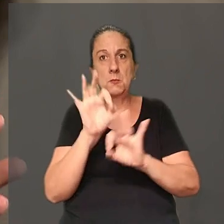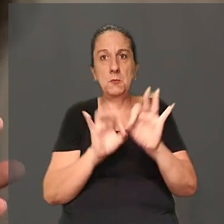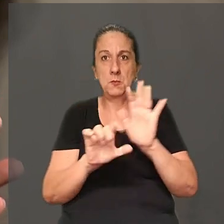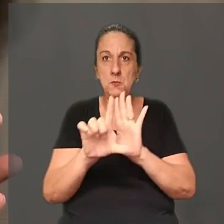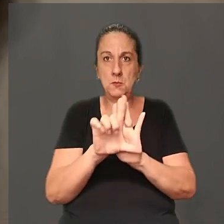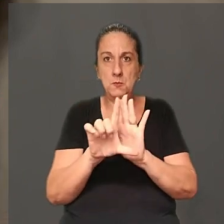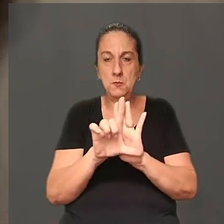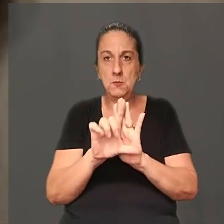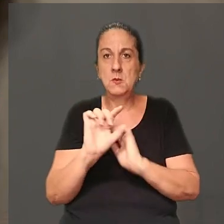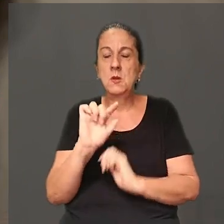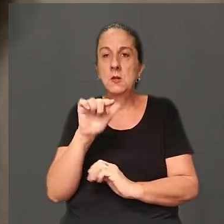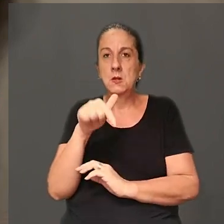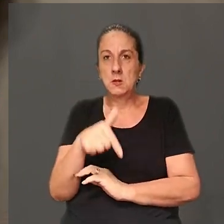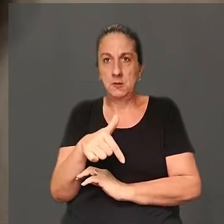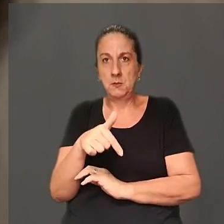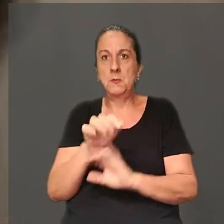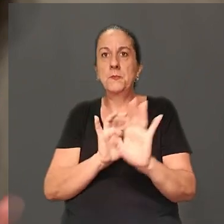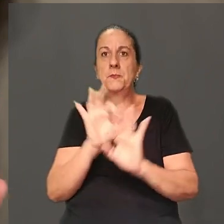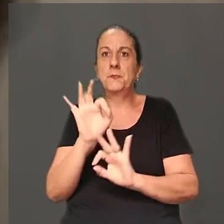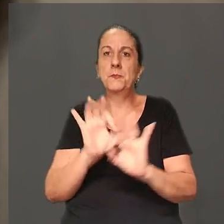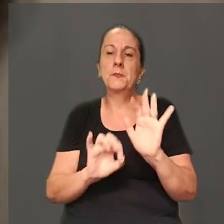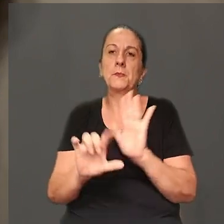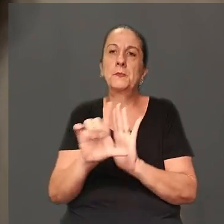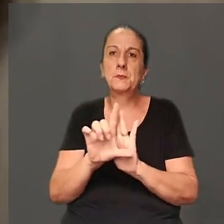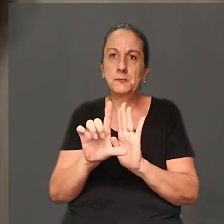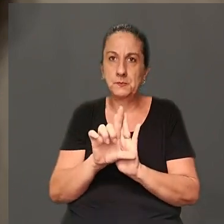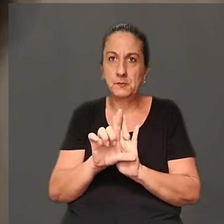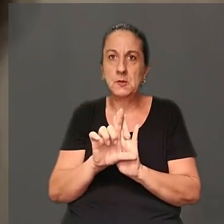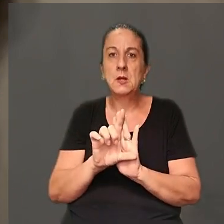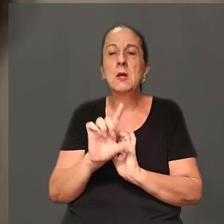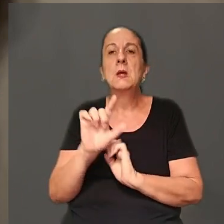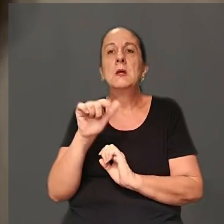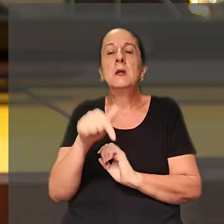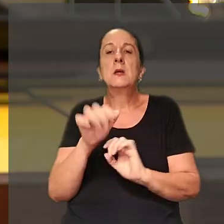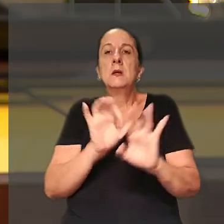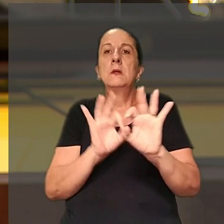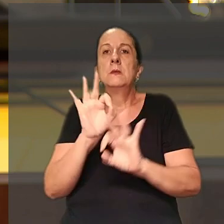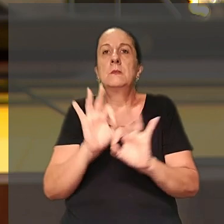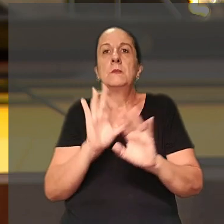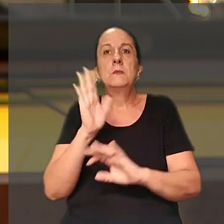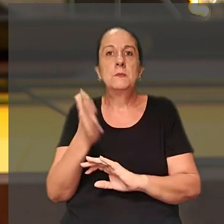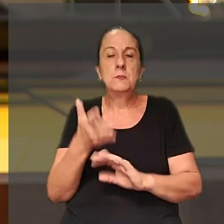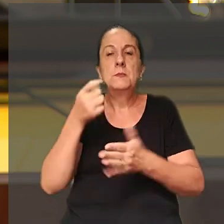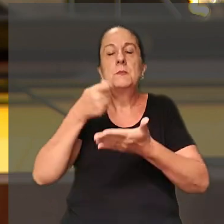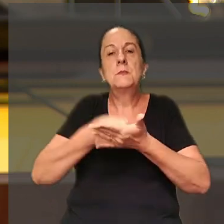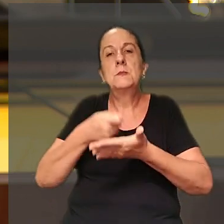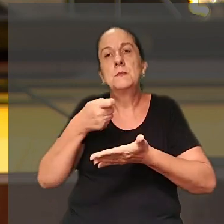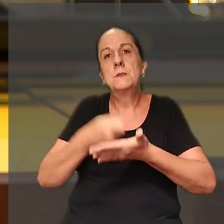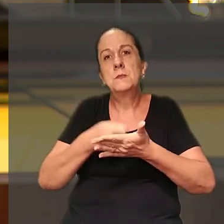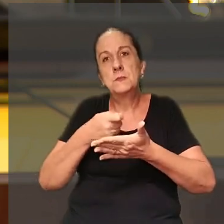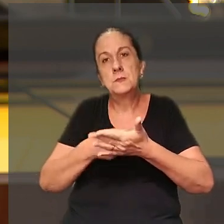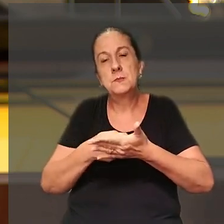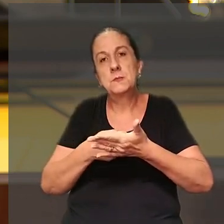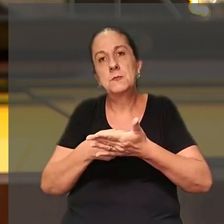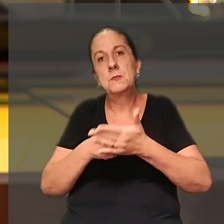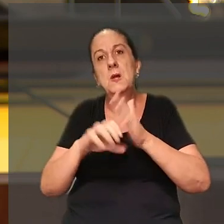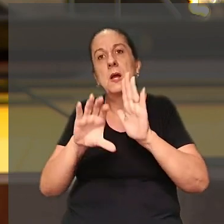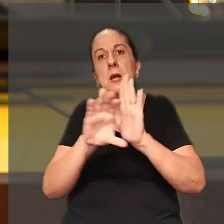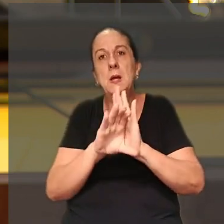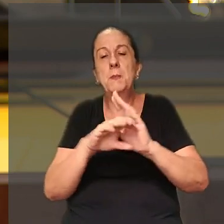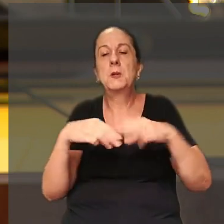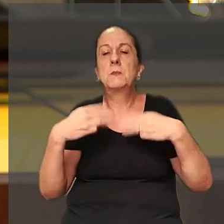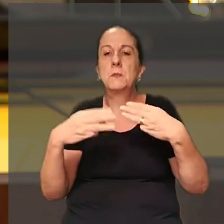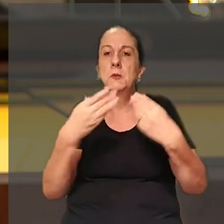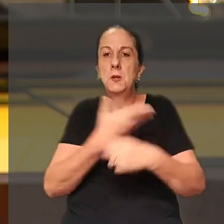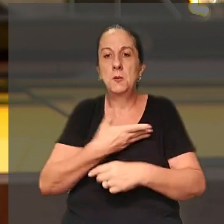lei. Depois, no projeto de lei. E ali no projeto já dedicado ao capítulo do Ministério Público